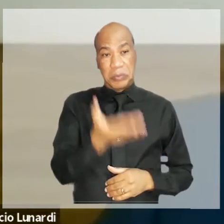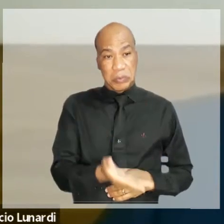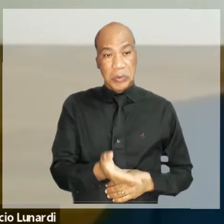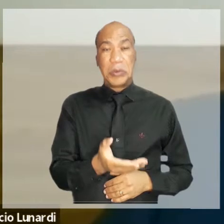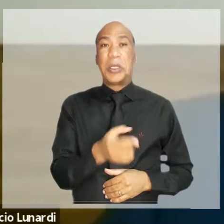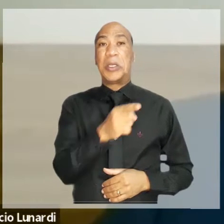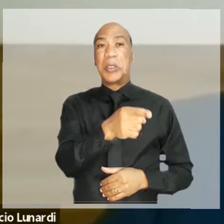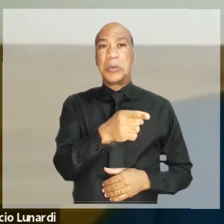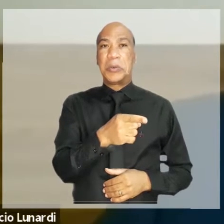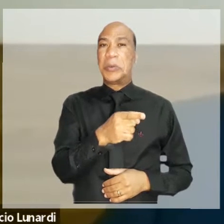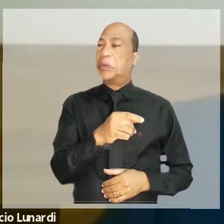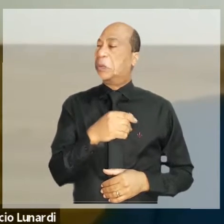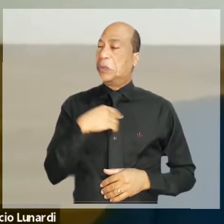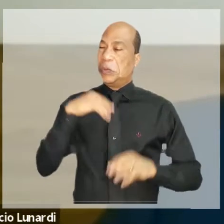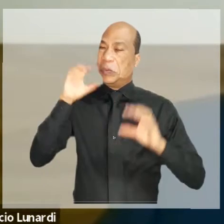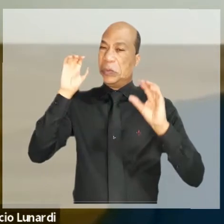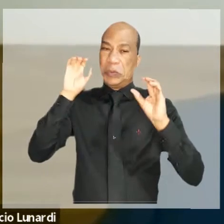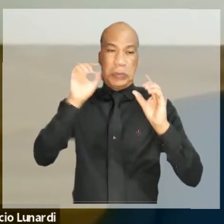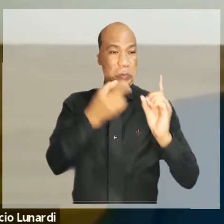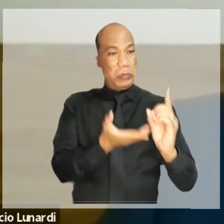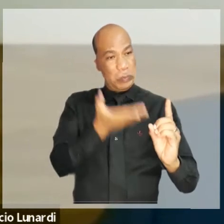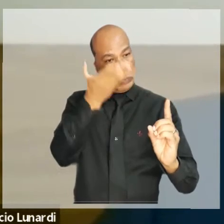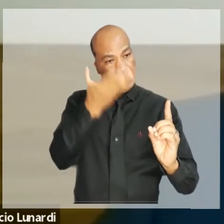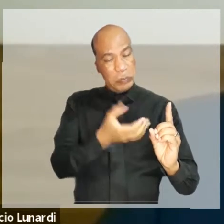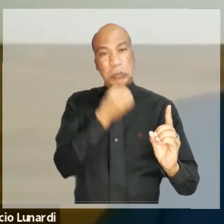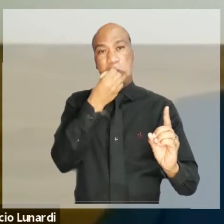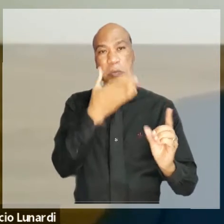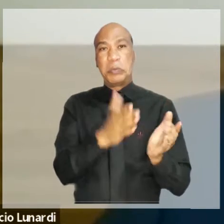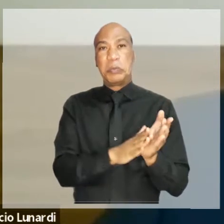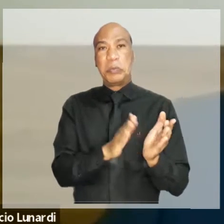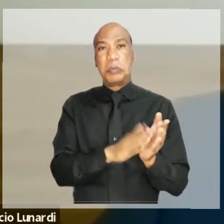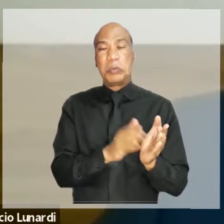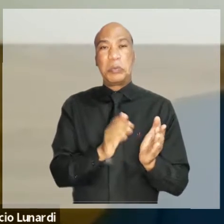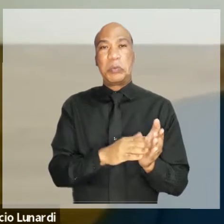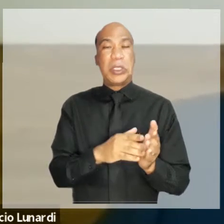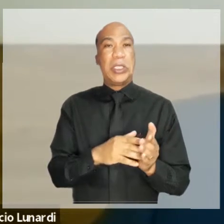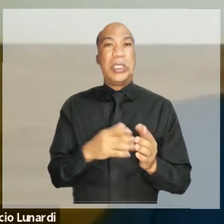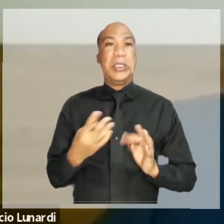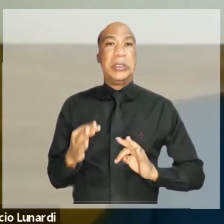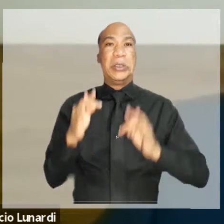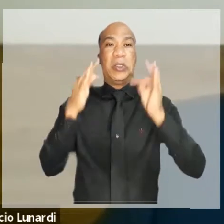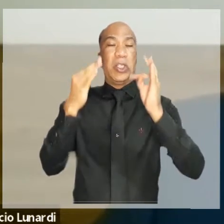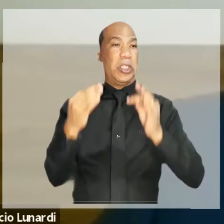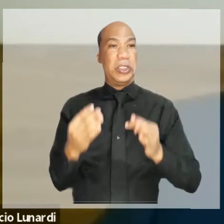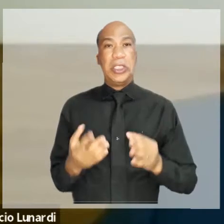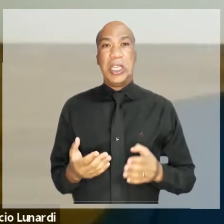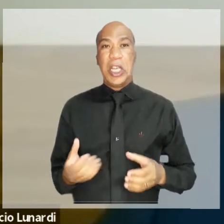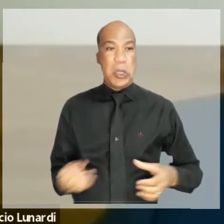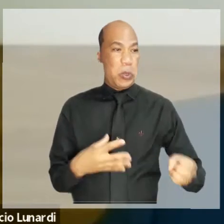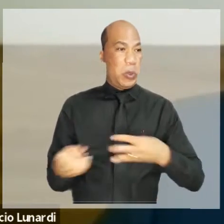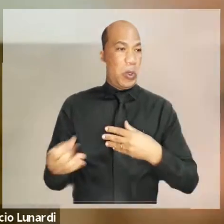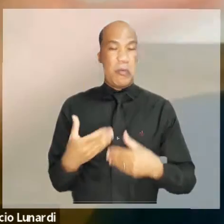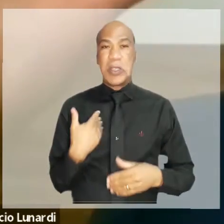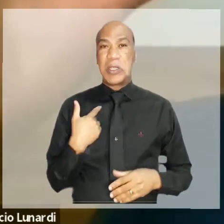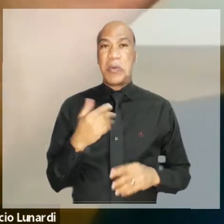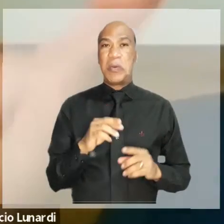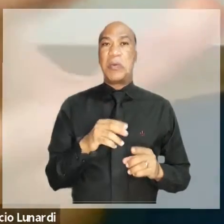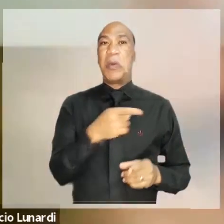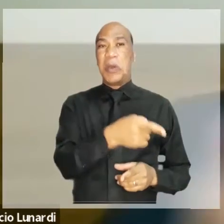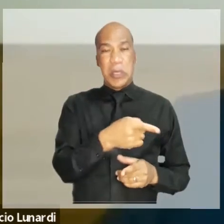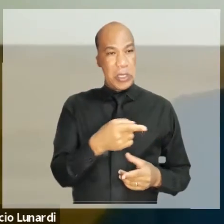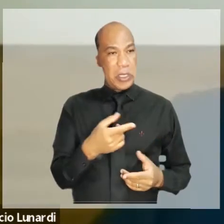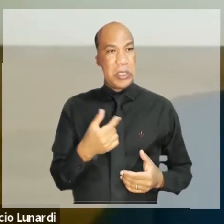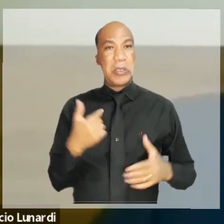e do mundo nessa área de tecnologia e inovação. Então, a gente não poderia encerrar de forma melhor, né, aqui encerrando